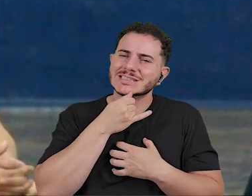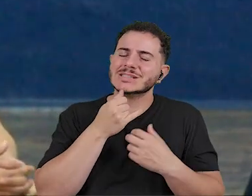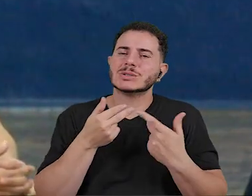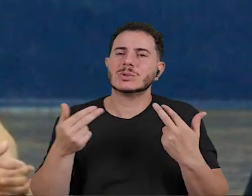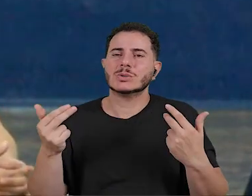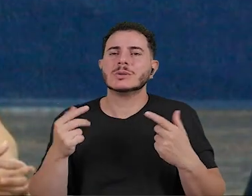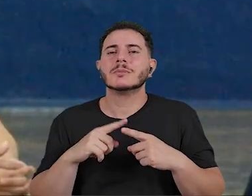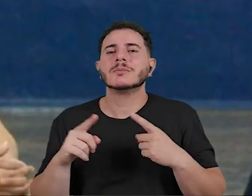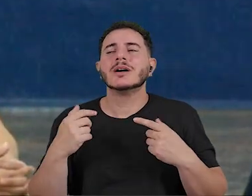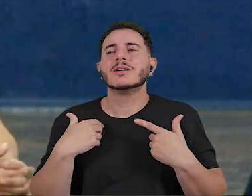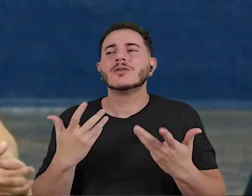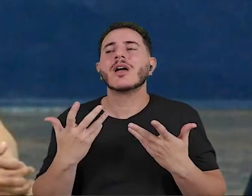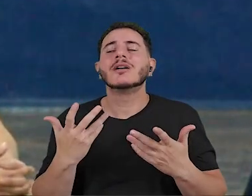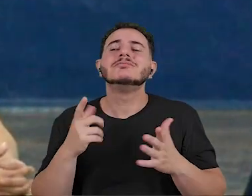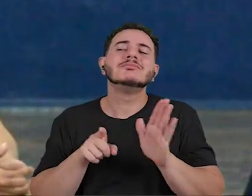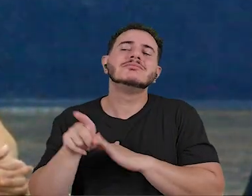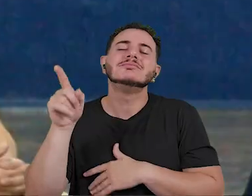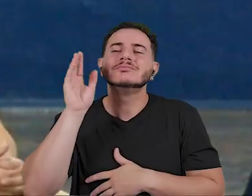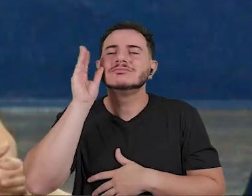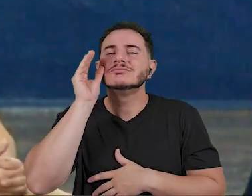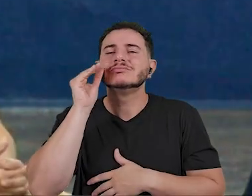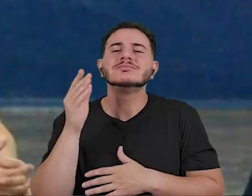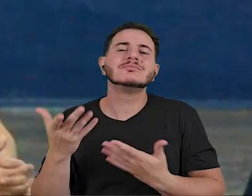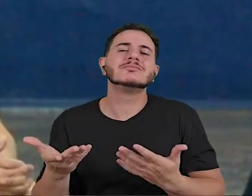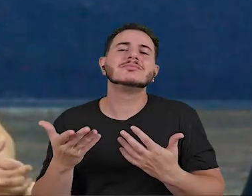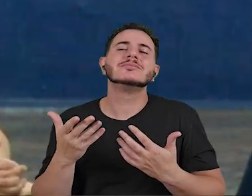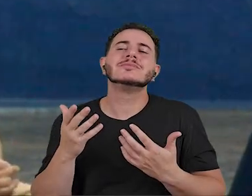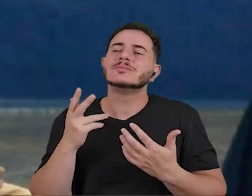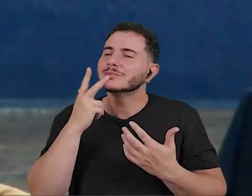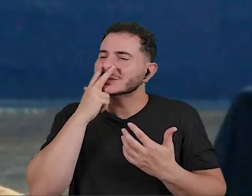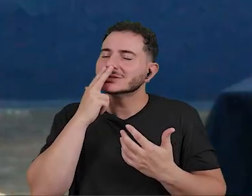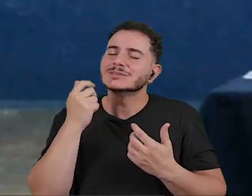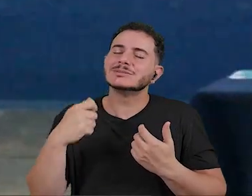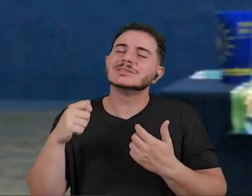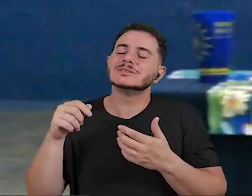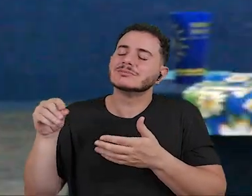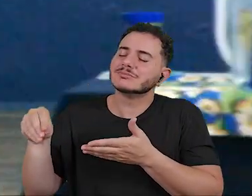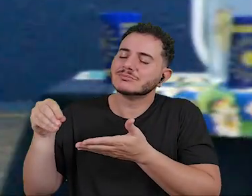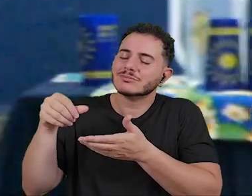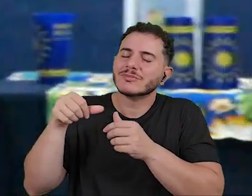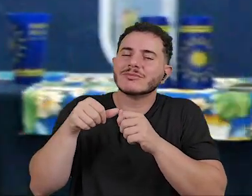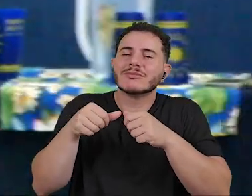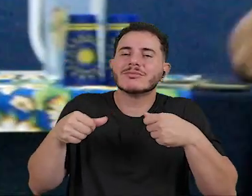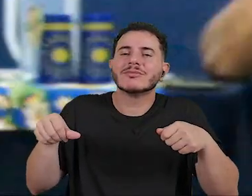band-aid aí na história e vamos para frente. Agora tem minha pergunta. Qual o sentido dessa pergunta?